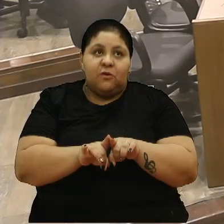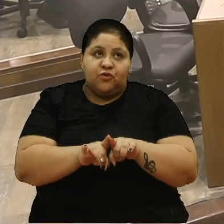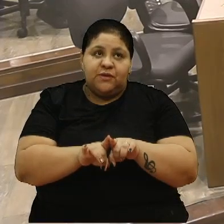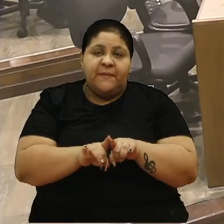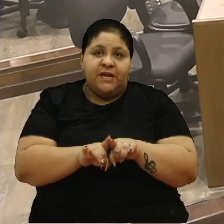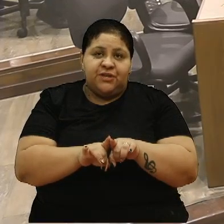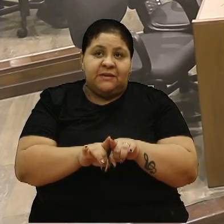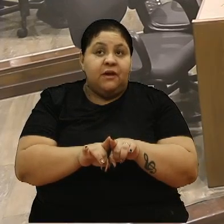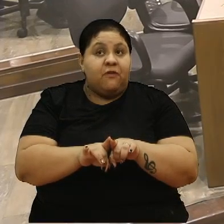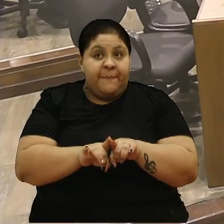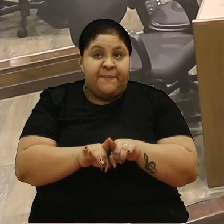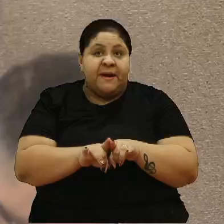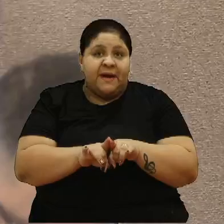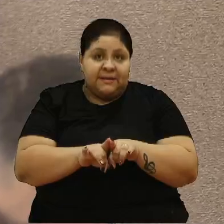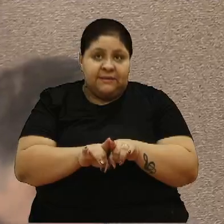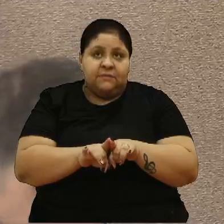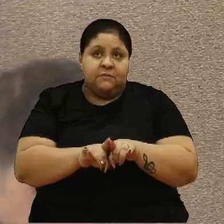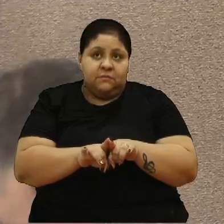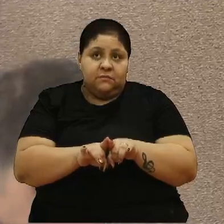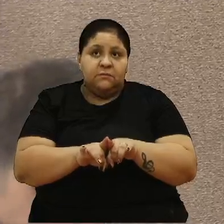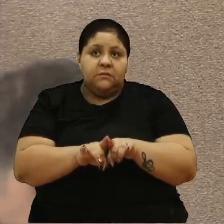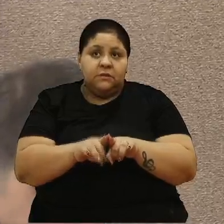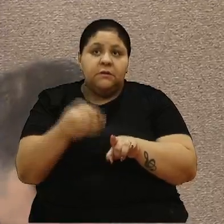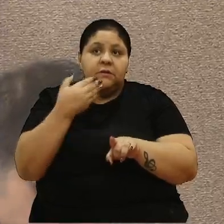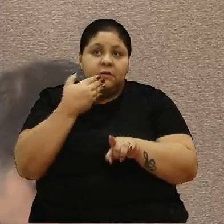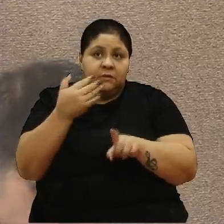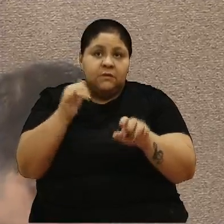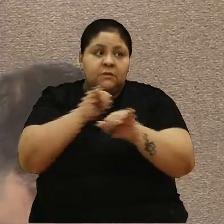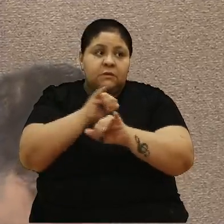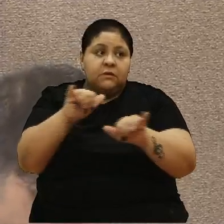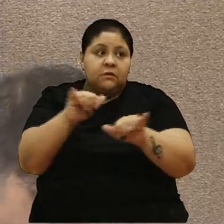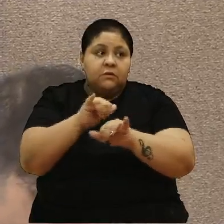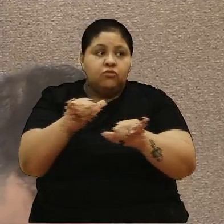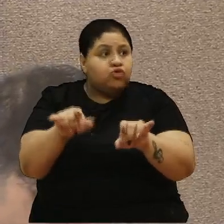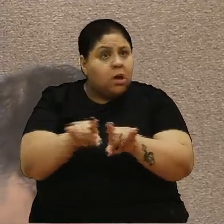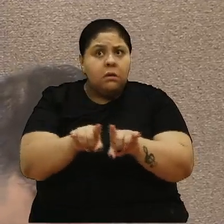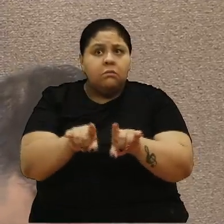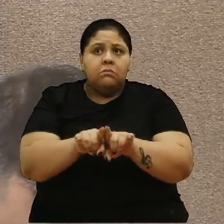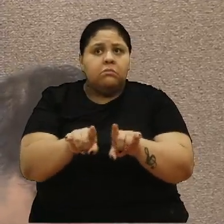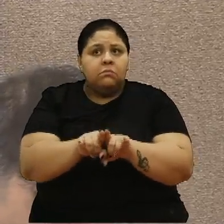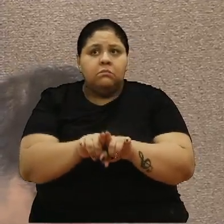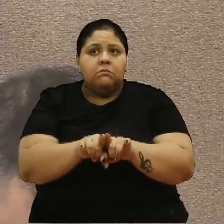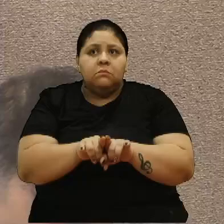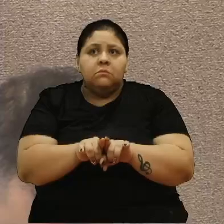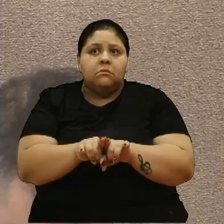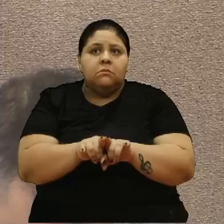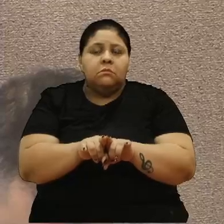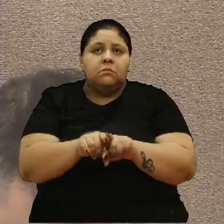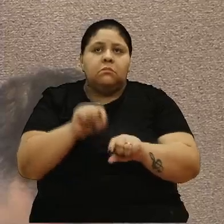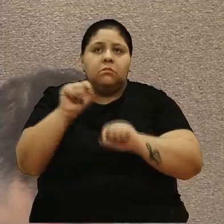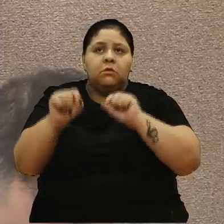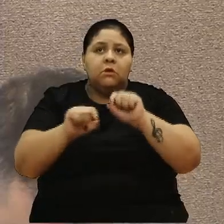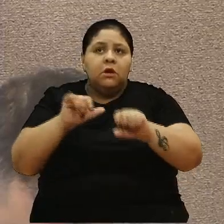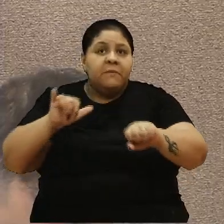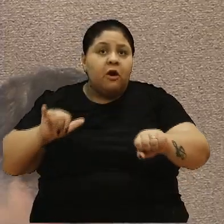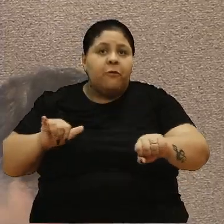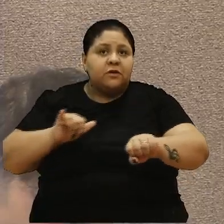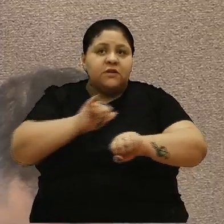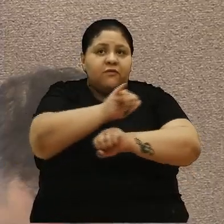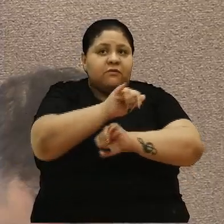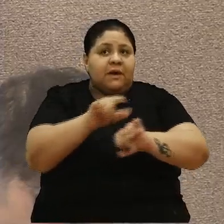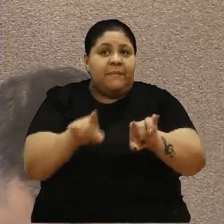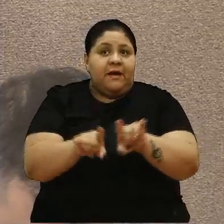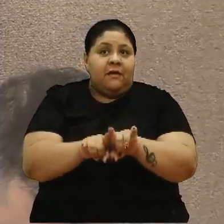e que agora farei um pedido de informação ao nosso prefeito, é a respeito do aeroporto